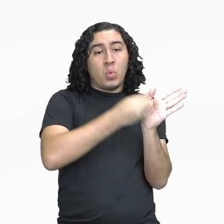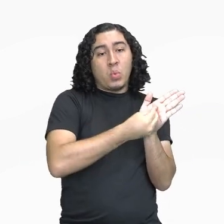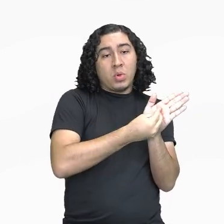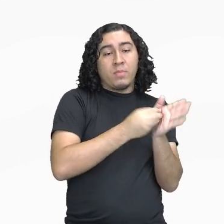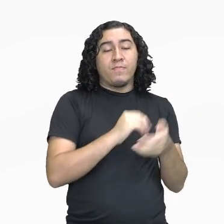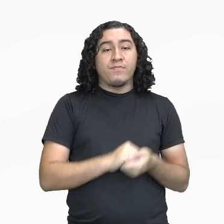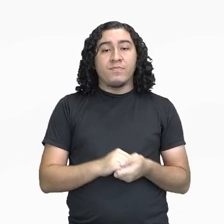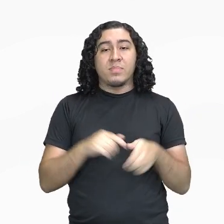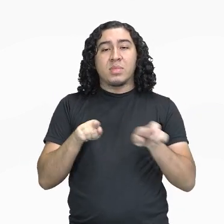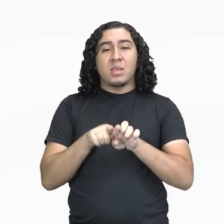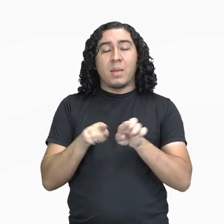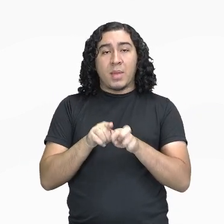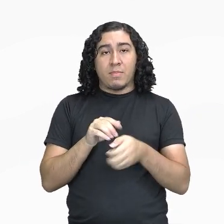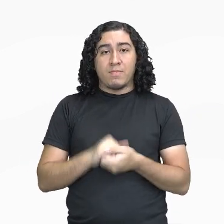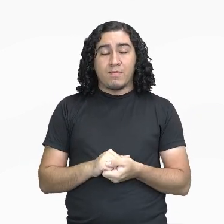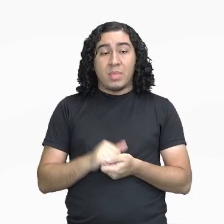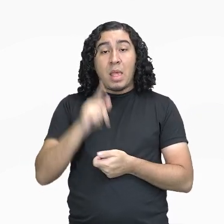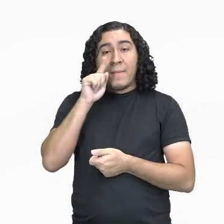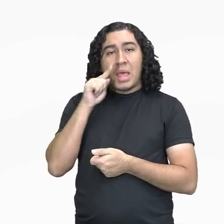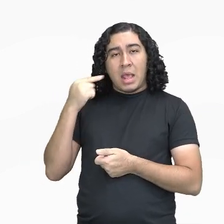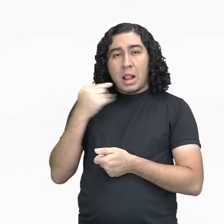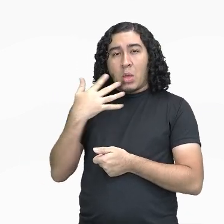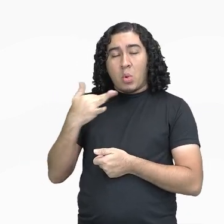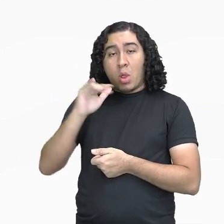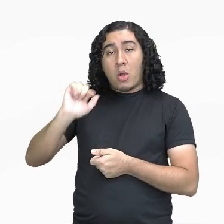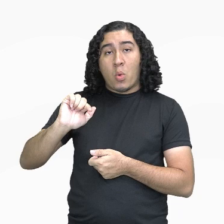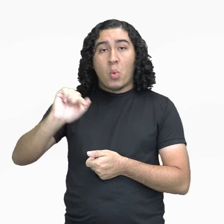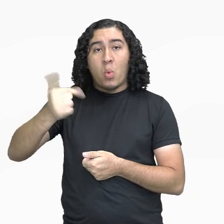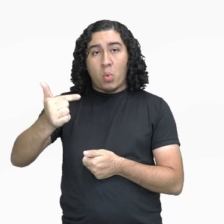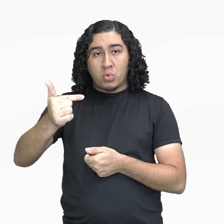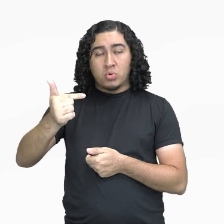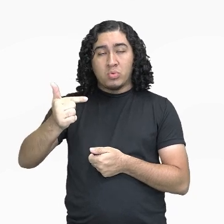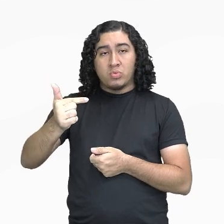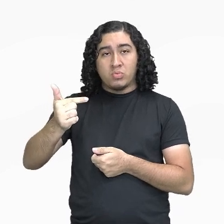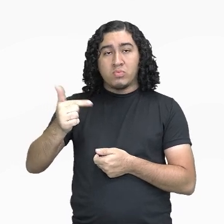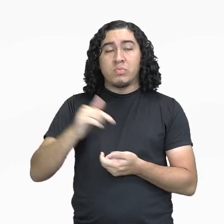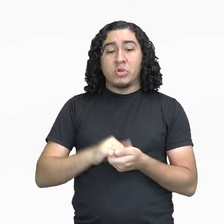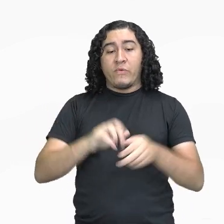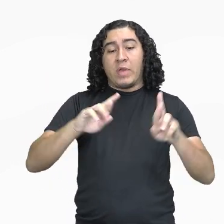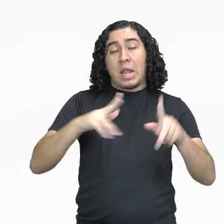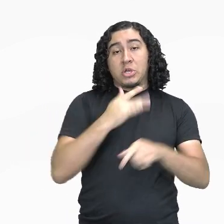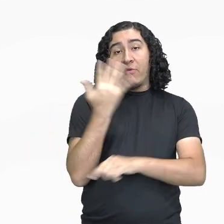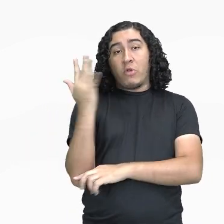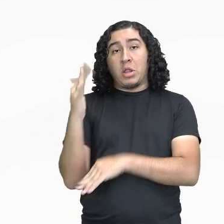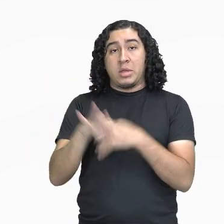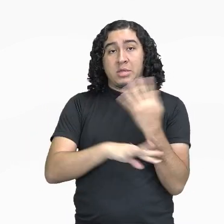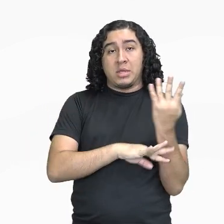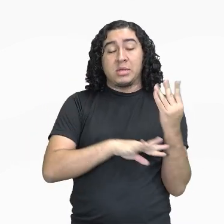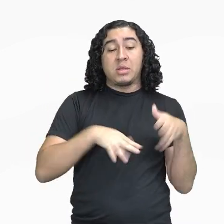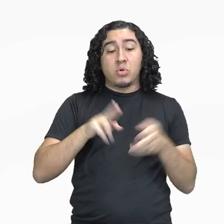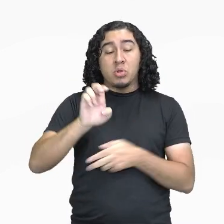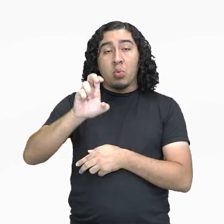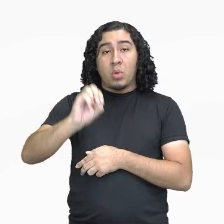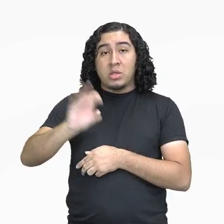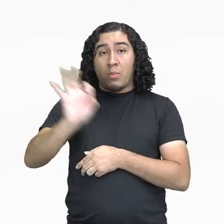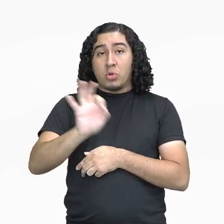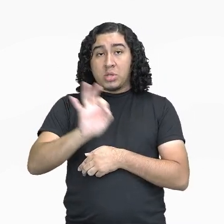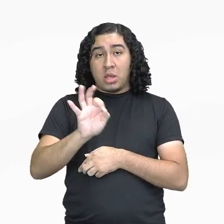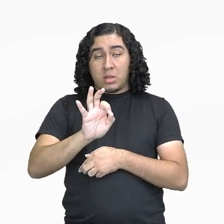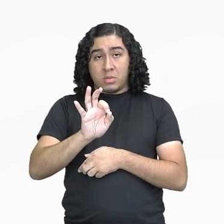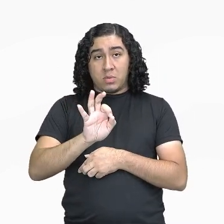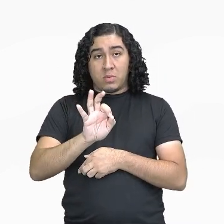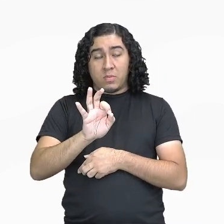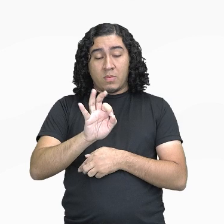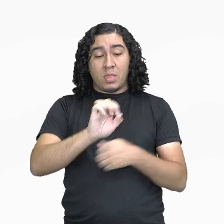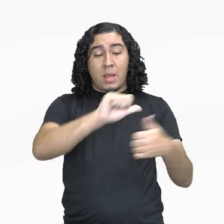parte amarela, que é toda outra, são outras formações vegetais. Então, 50% aí da América do Sul é